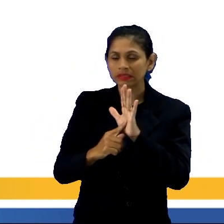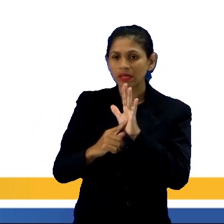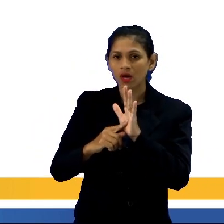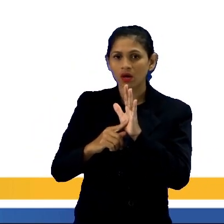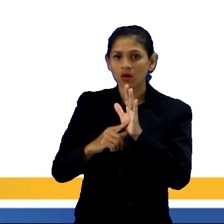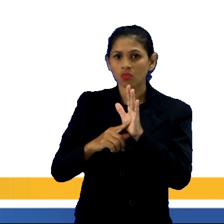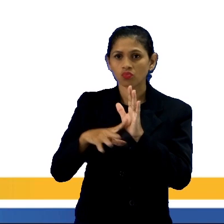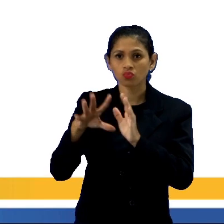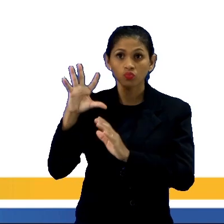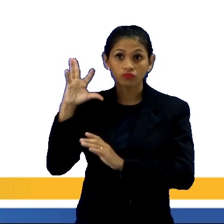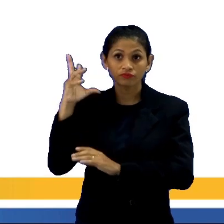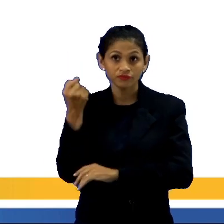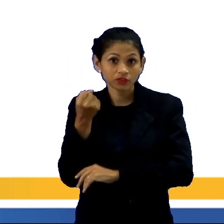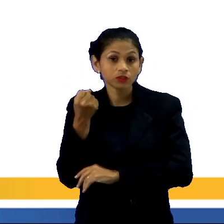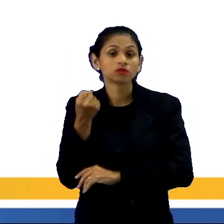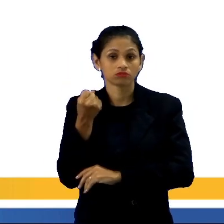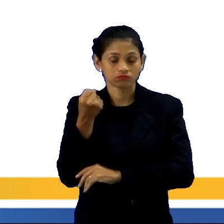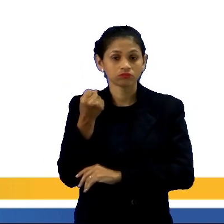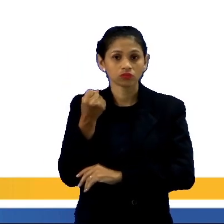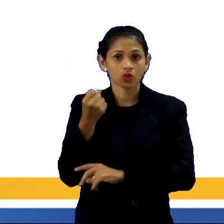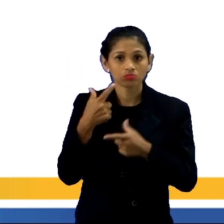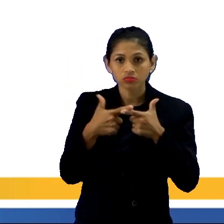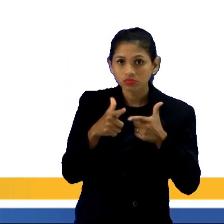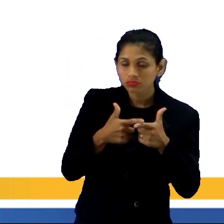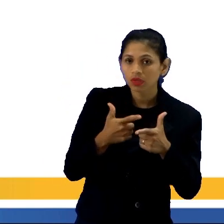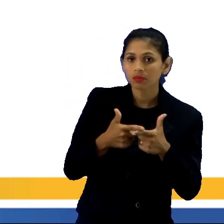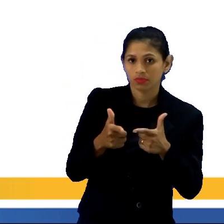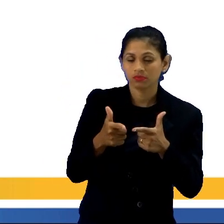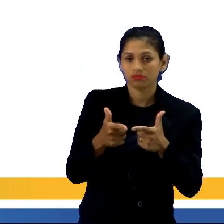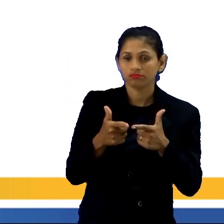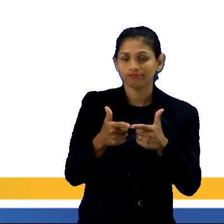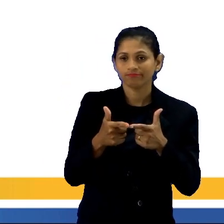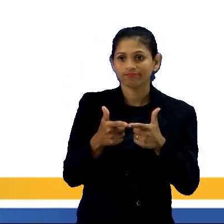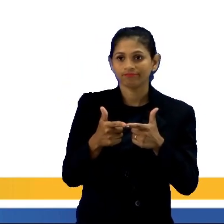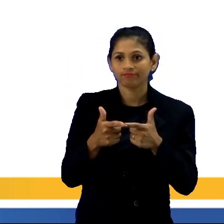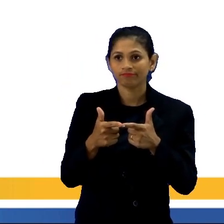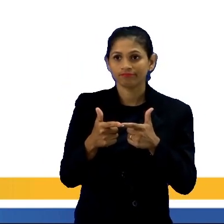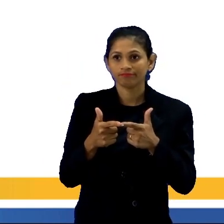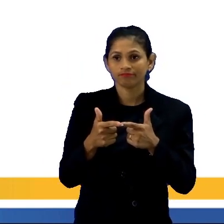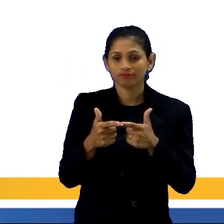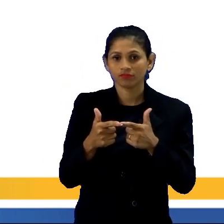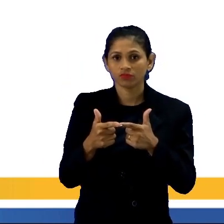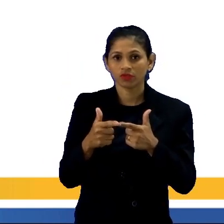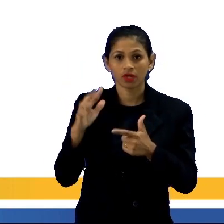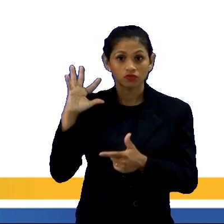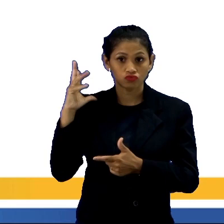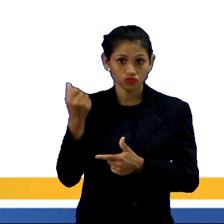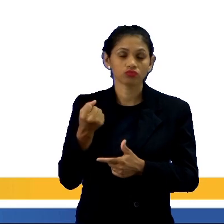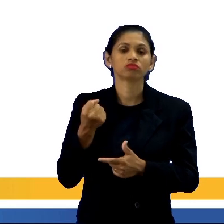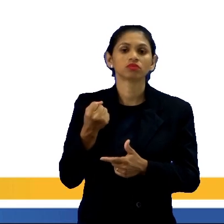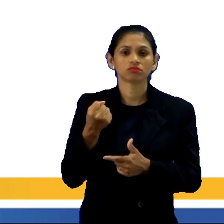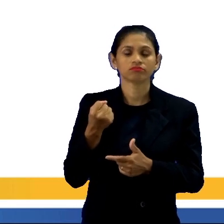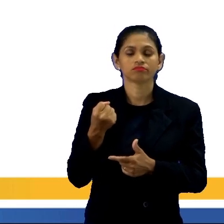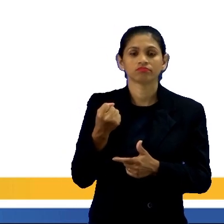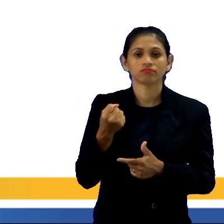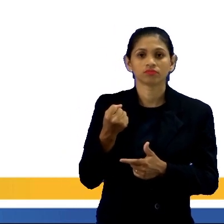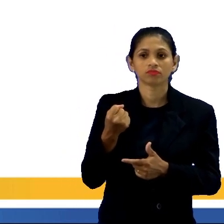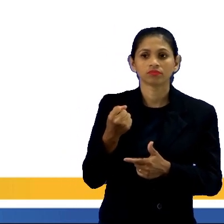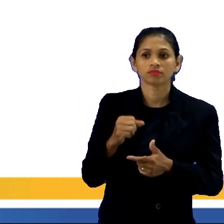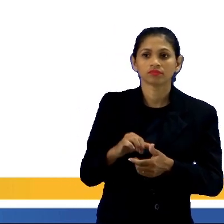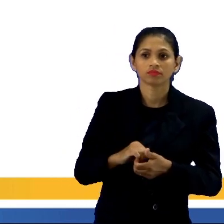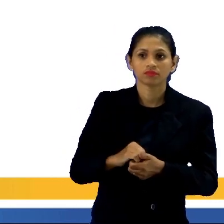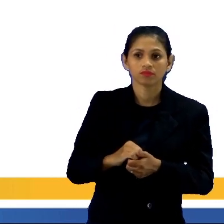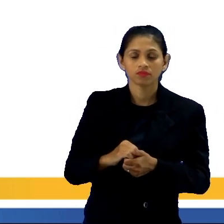mais é indicado é apresentar uma possível solução para o problema. O nosso texto, que nós lemos do jornalista de